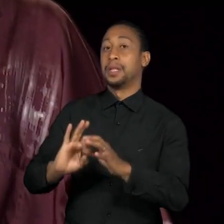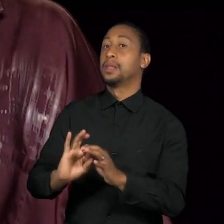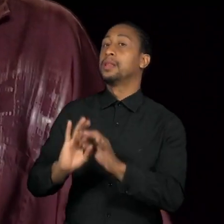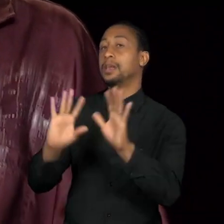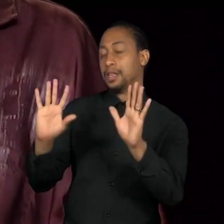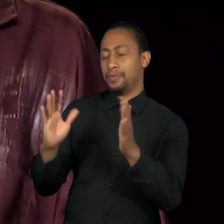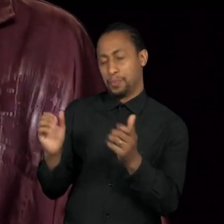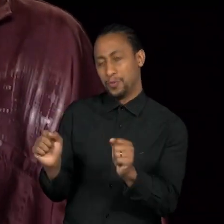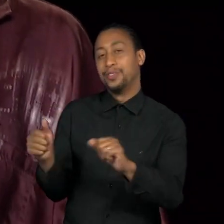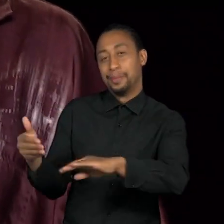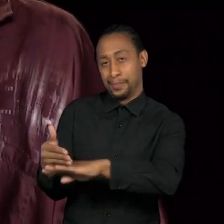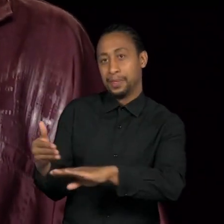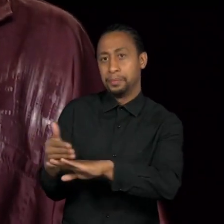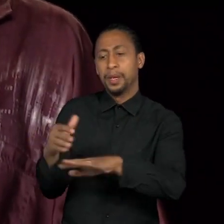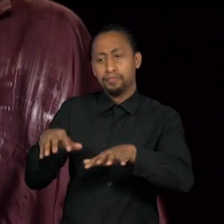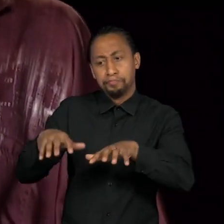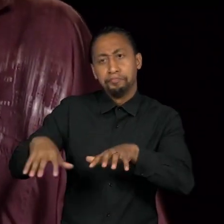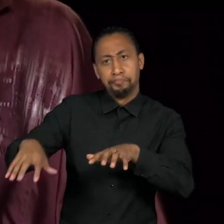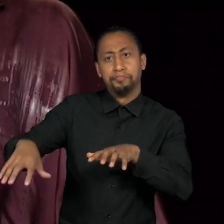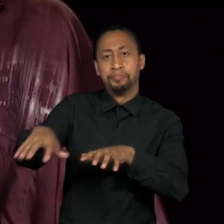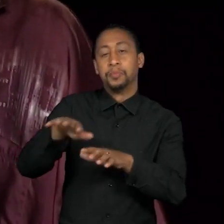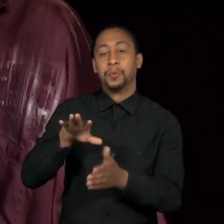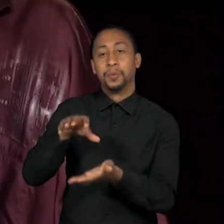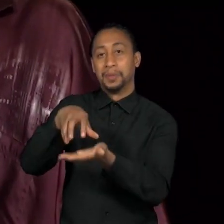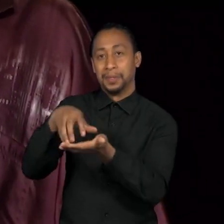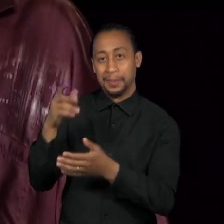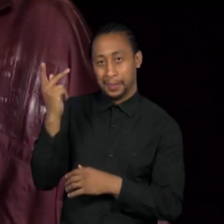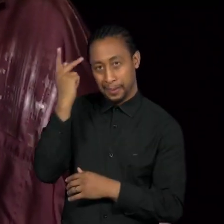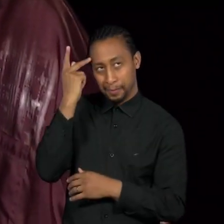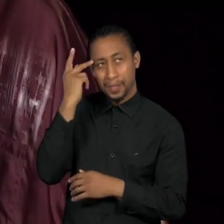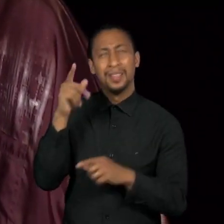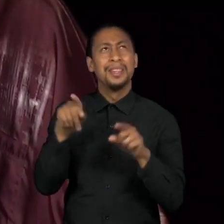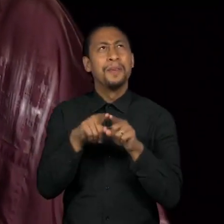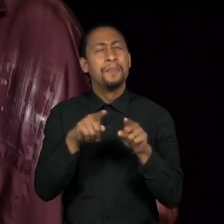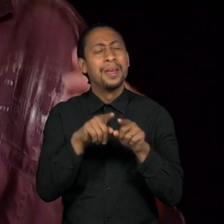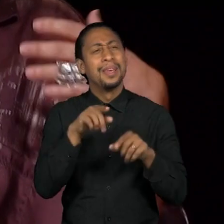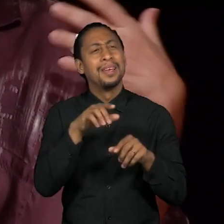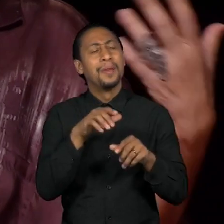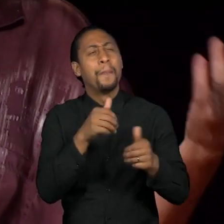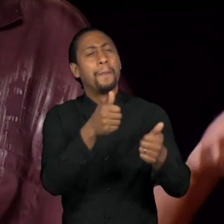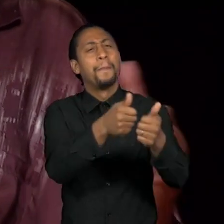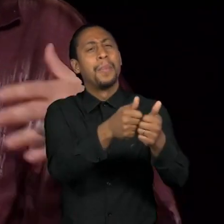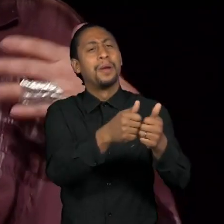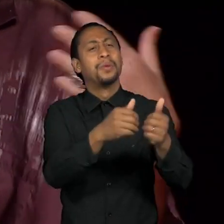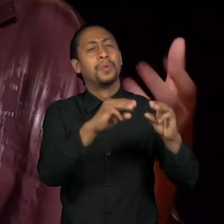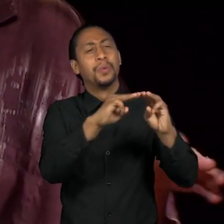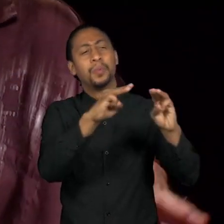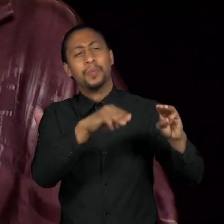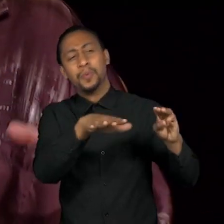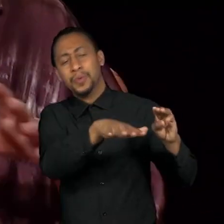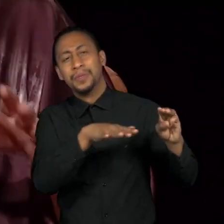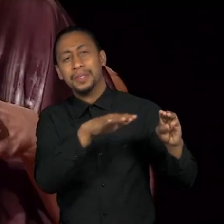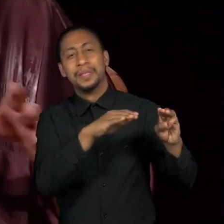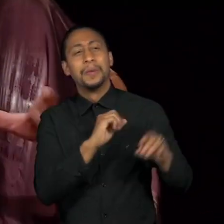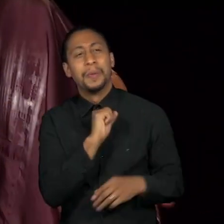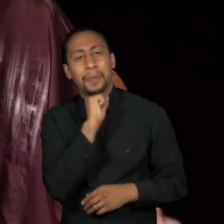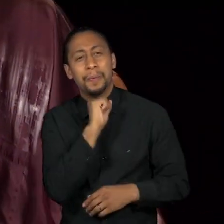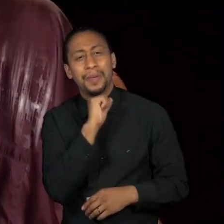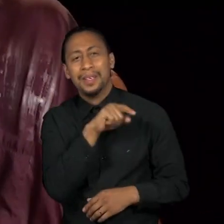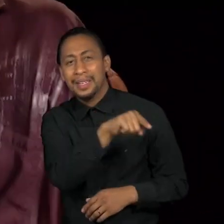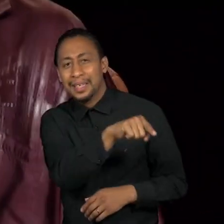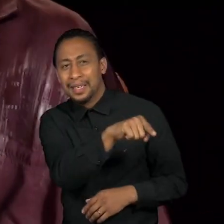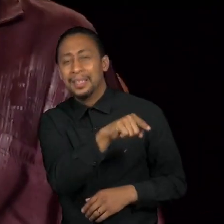ali no centro, né? Também tinha aqueles cinemas da Ipiranga, que depois viraram mais porno, por ali,